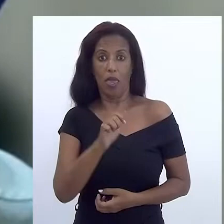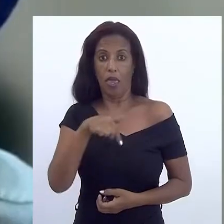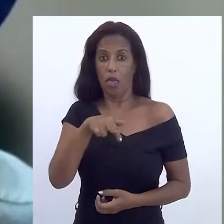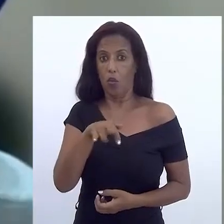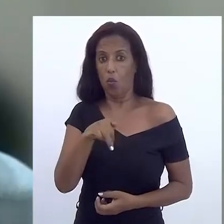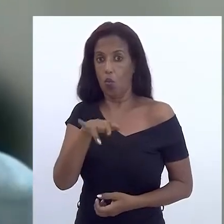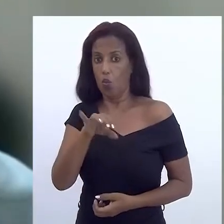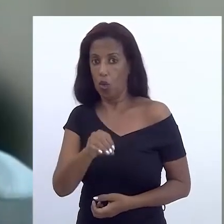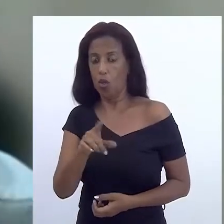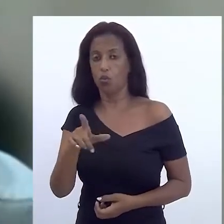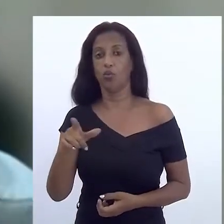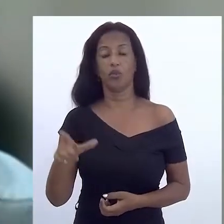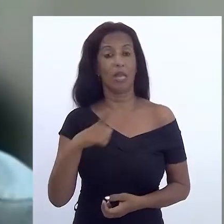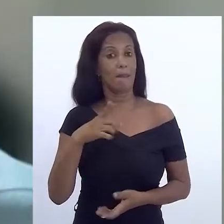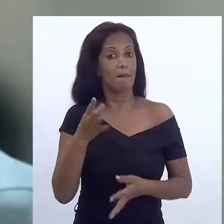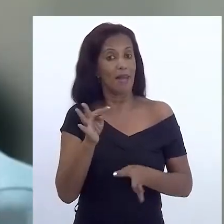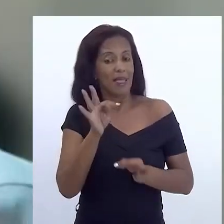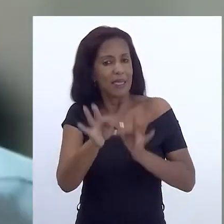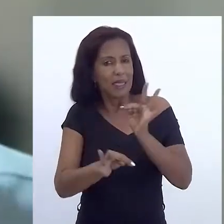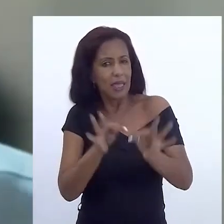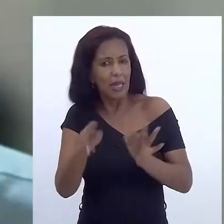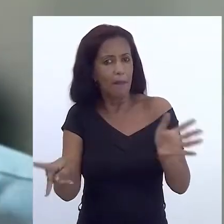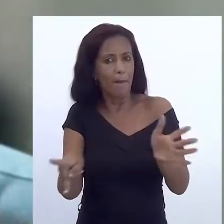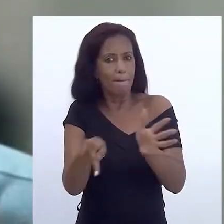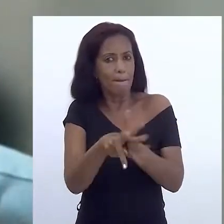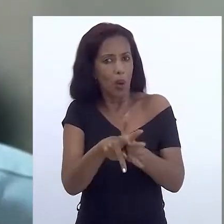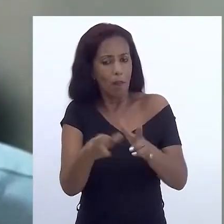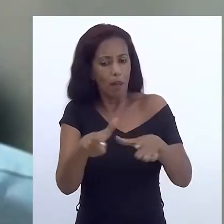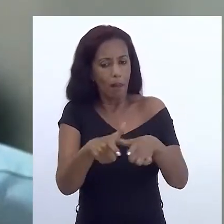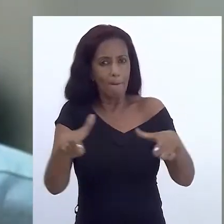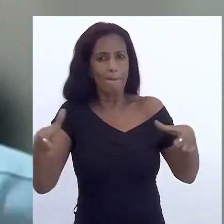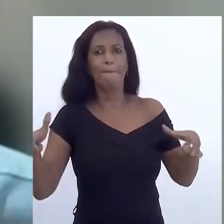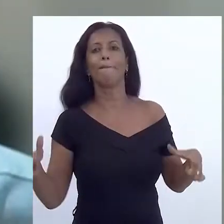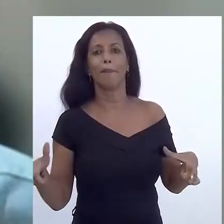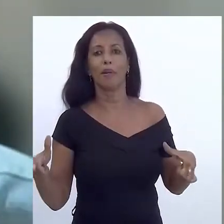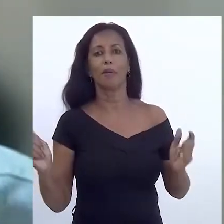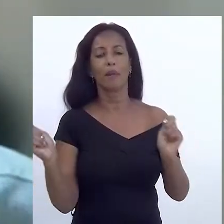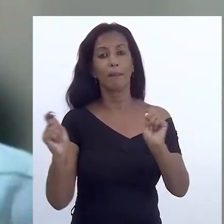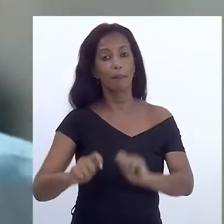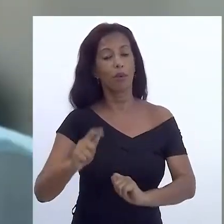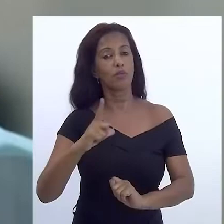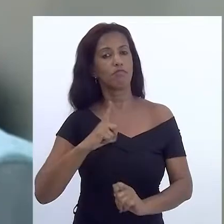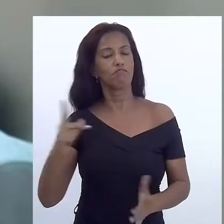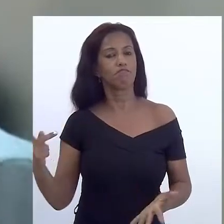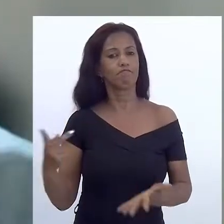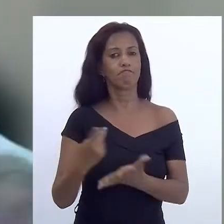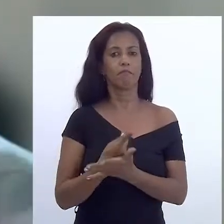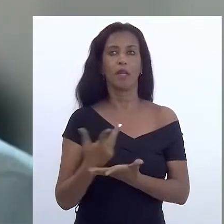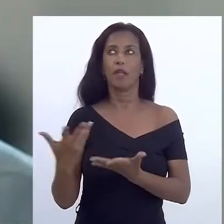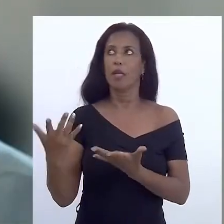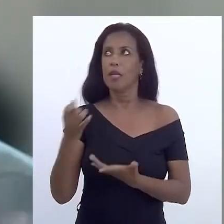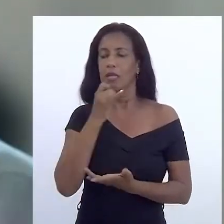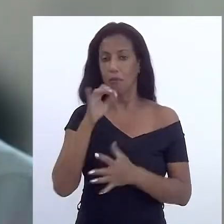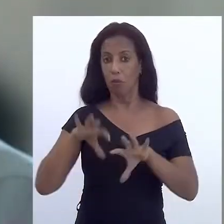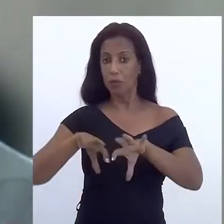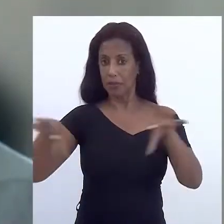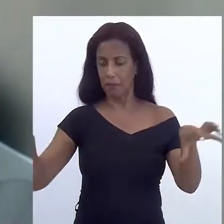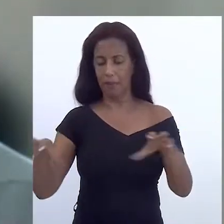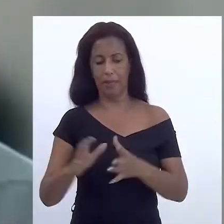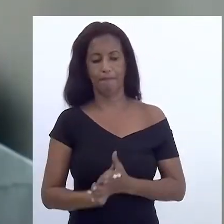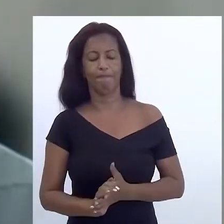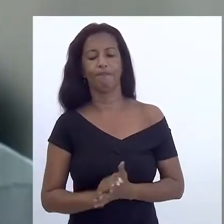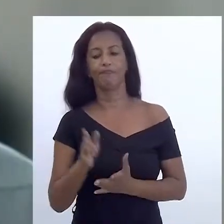Ótimo. Mas a terapia animal assistida é mais ampla. Ela pode ser realizada, vamos fazer essa distinção,